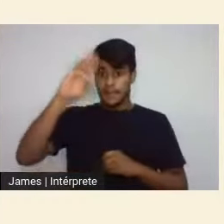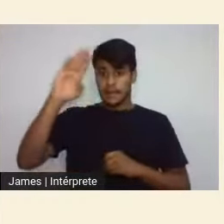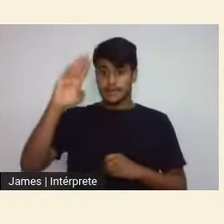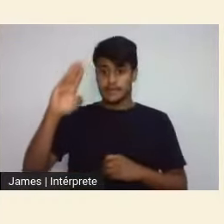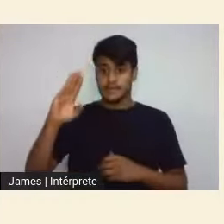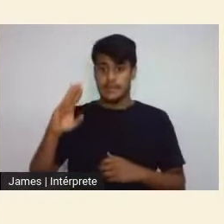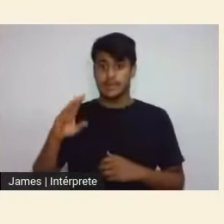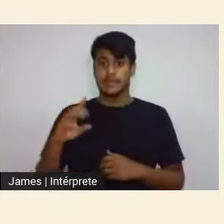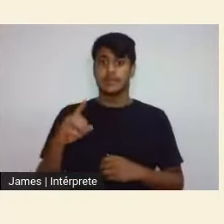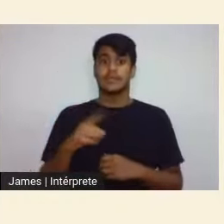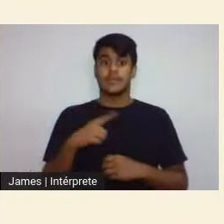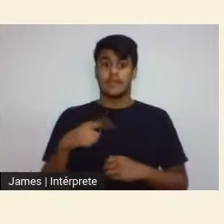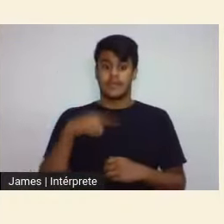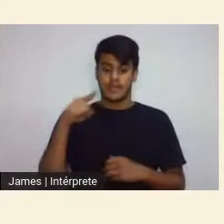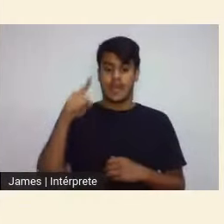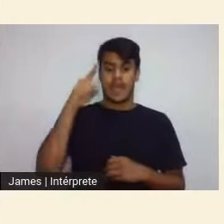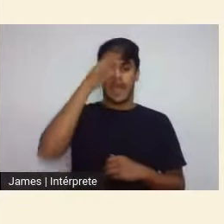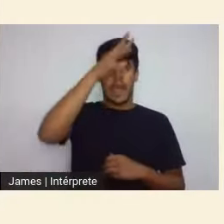que a Amazônia